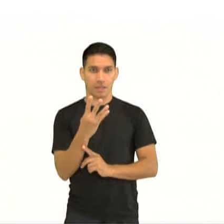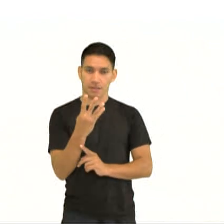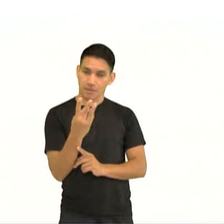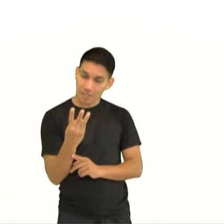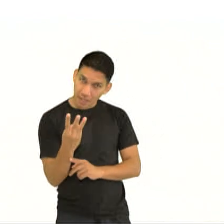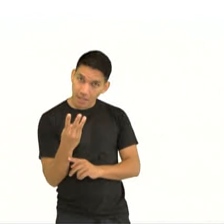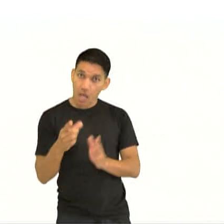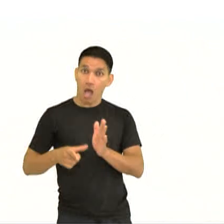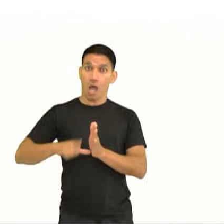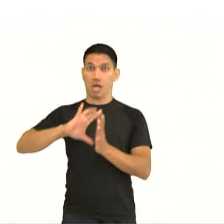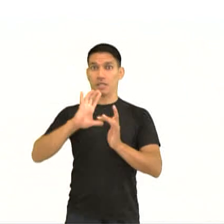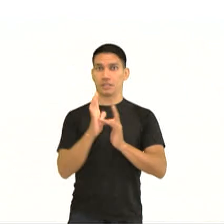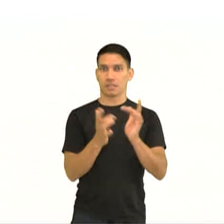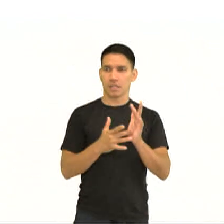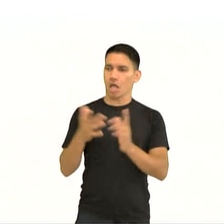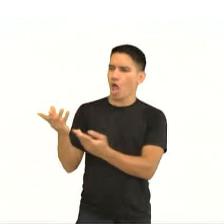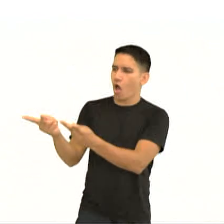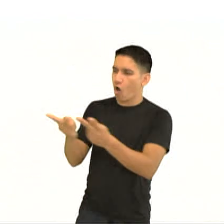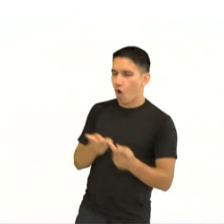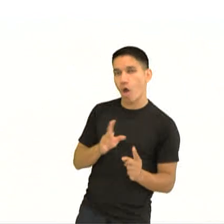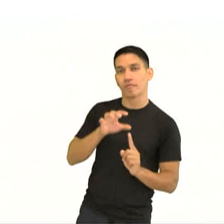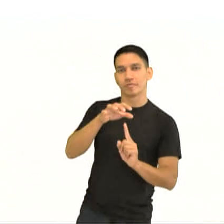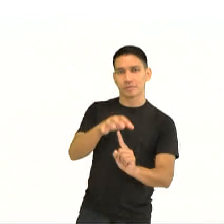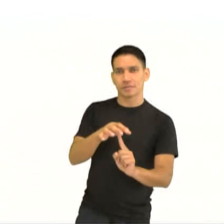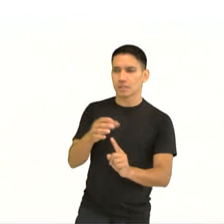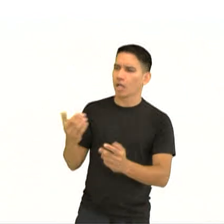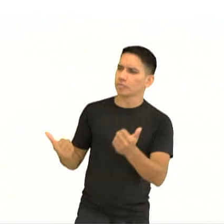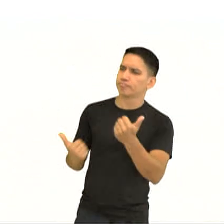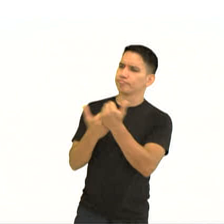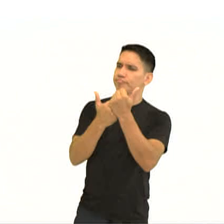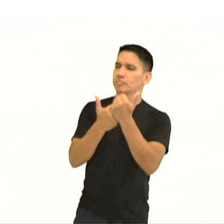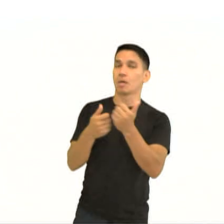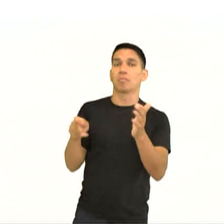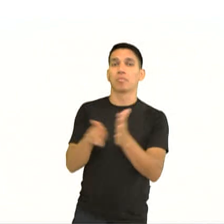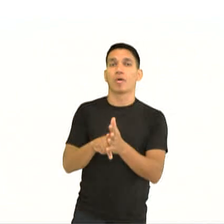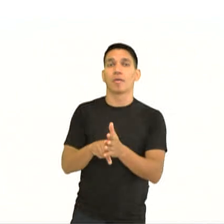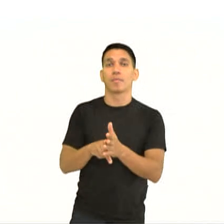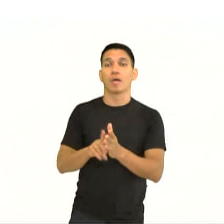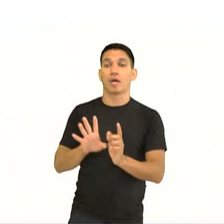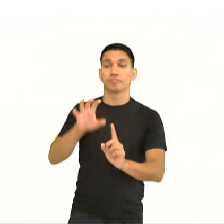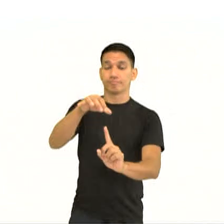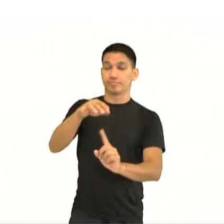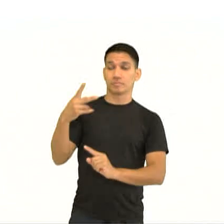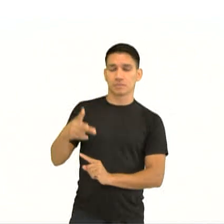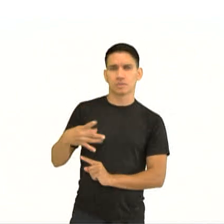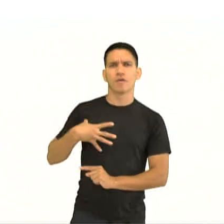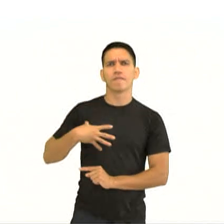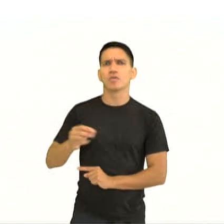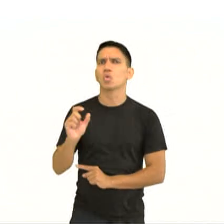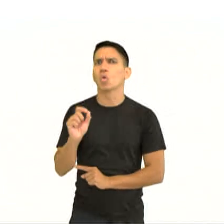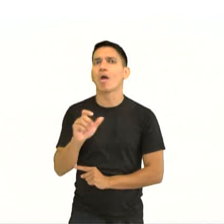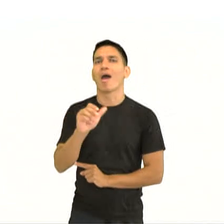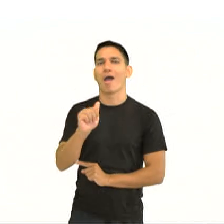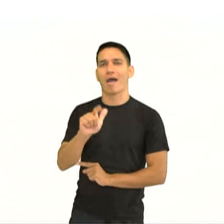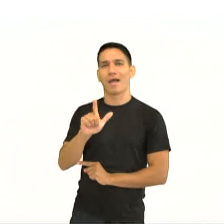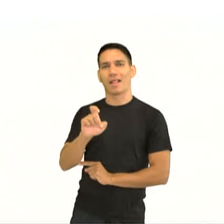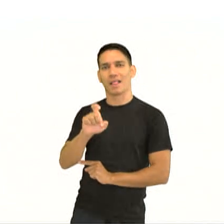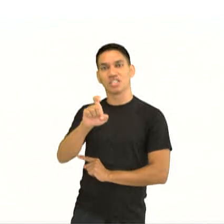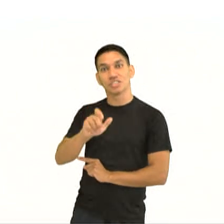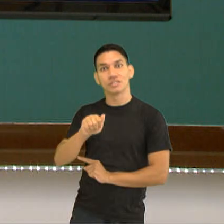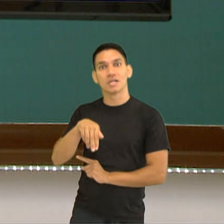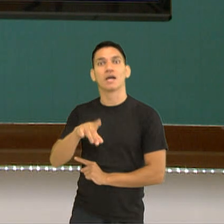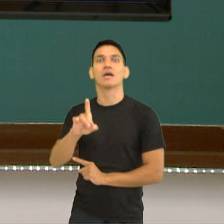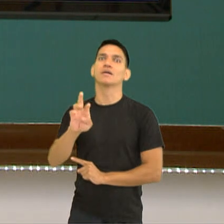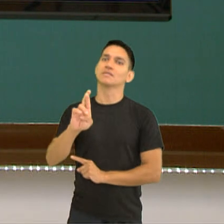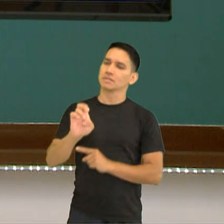da Macedônia para preceptor de seu filho Alexandre, que Alexandre o Grande, tá? Então vocês